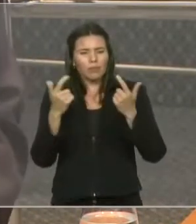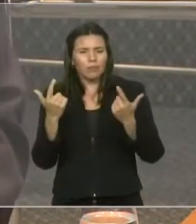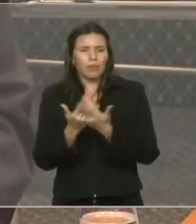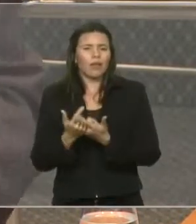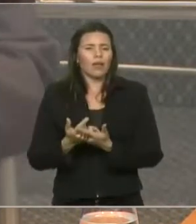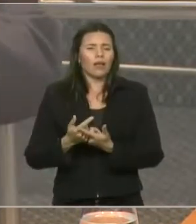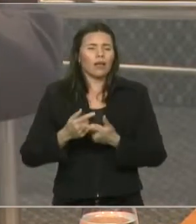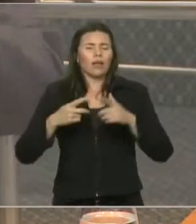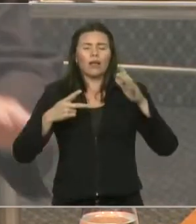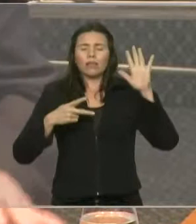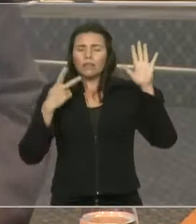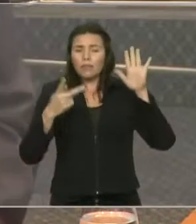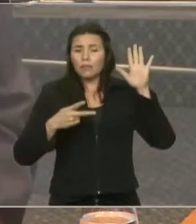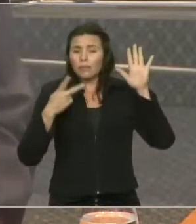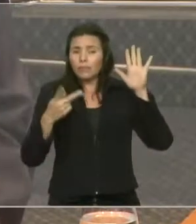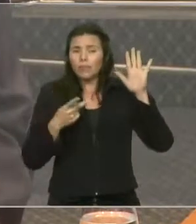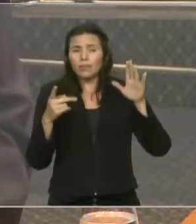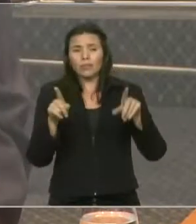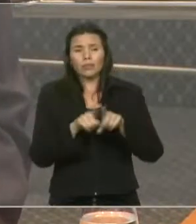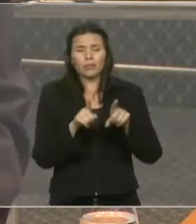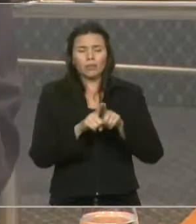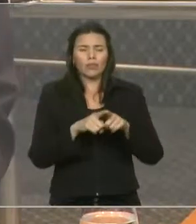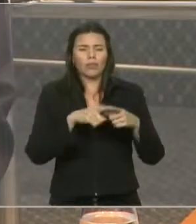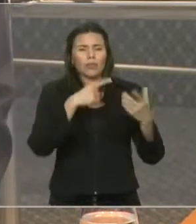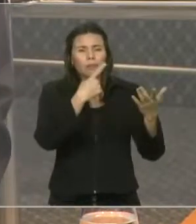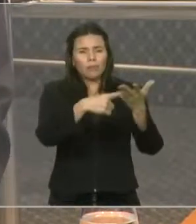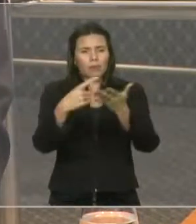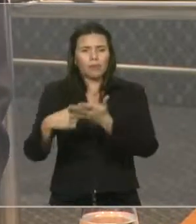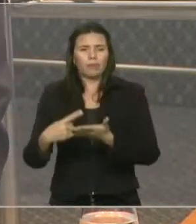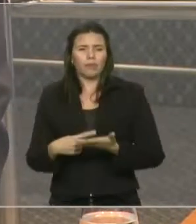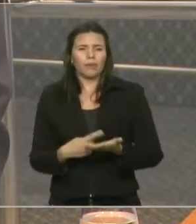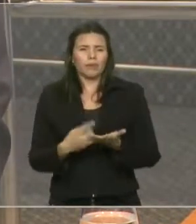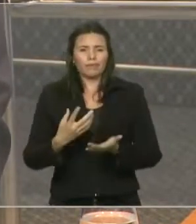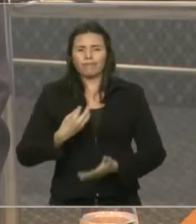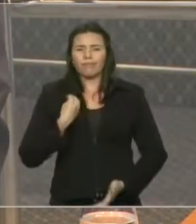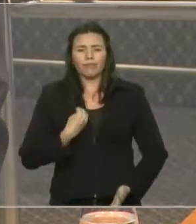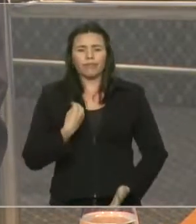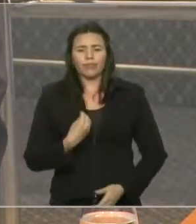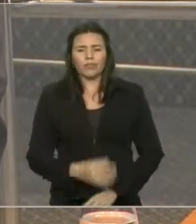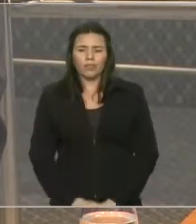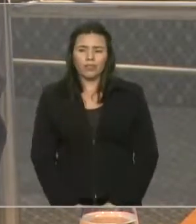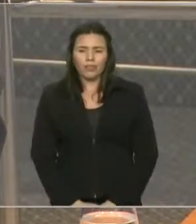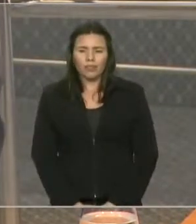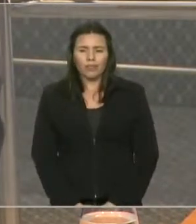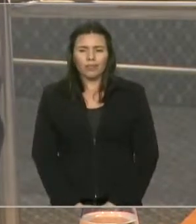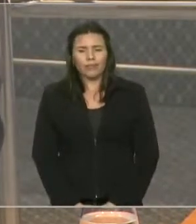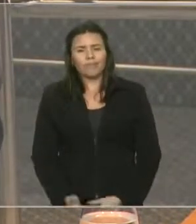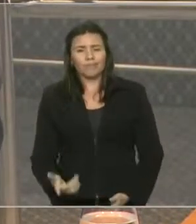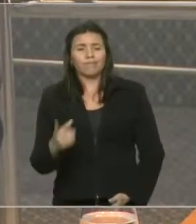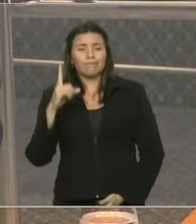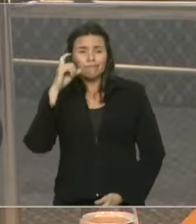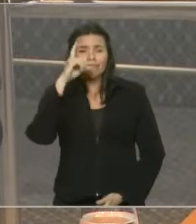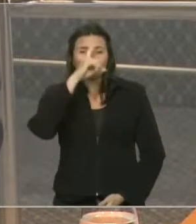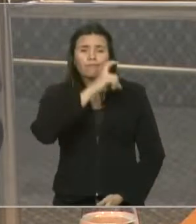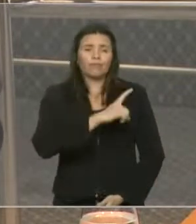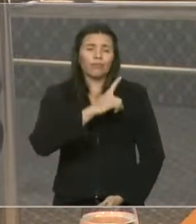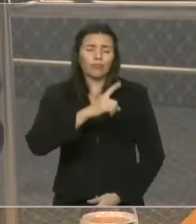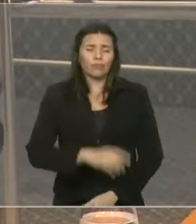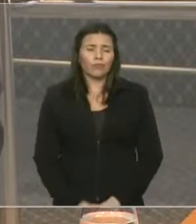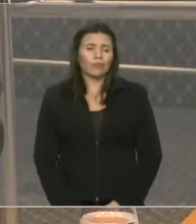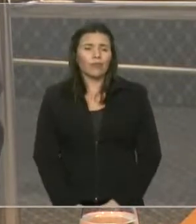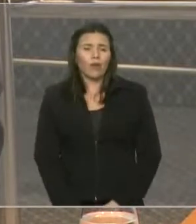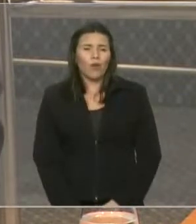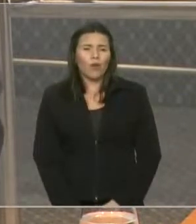promessas da vida, das alianças da vida, podem ter certeza, quase nada será cumprido. Quase nada